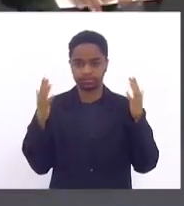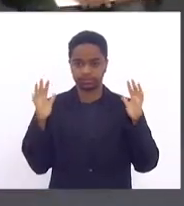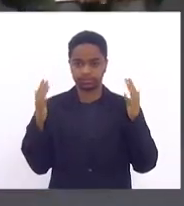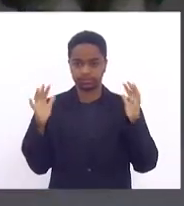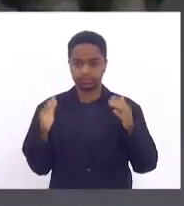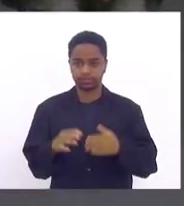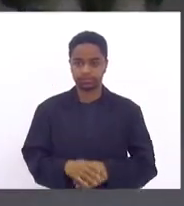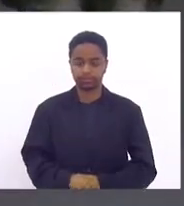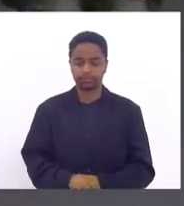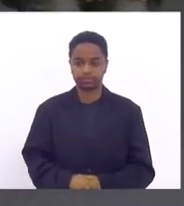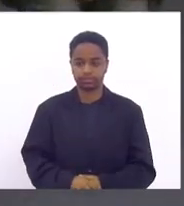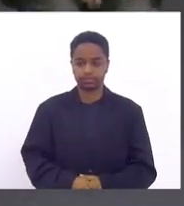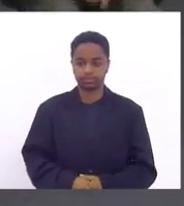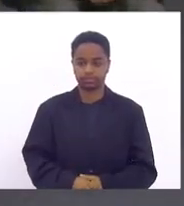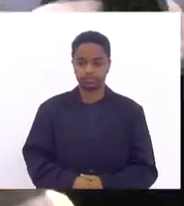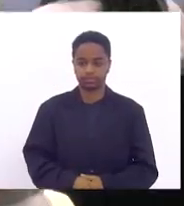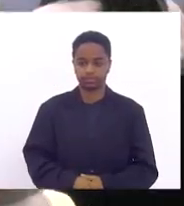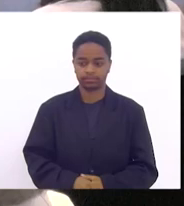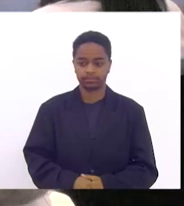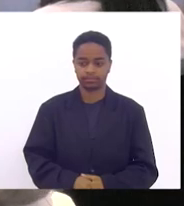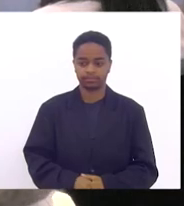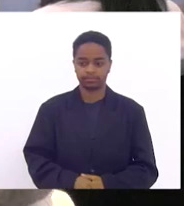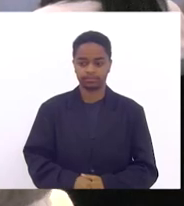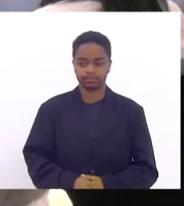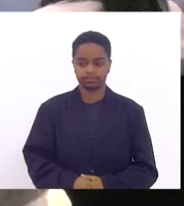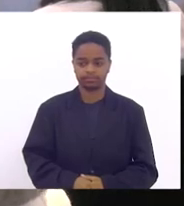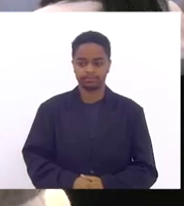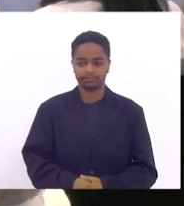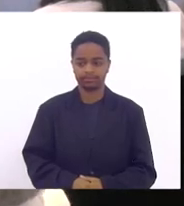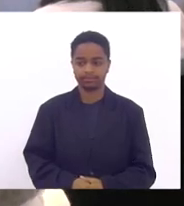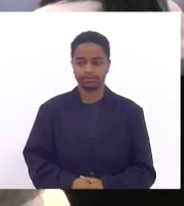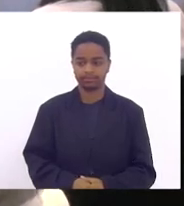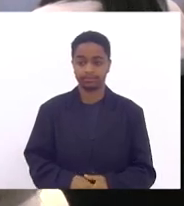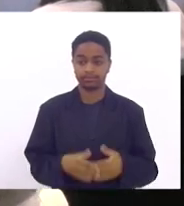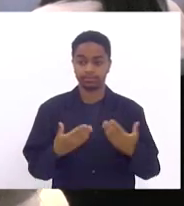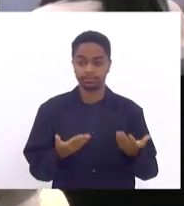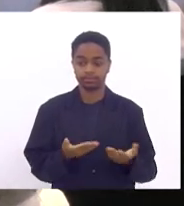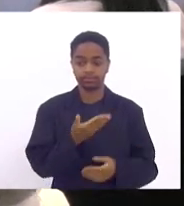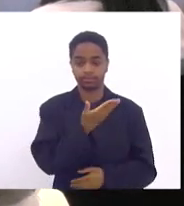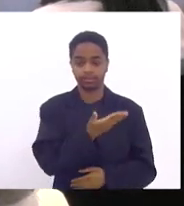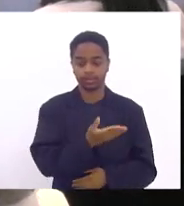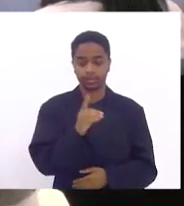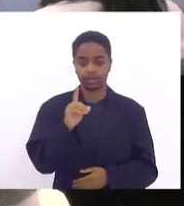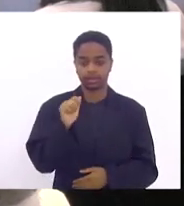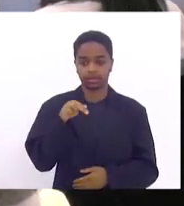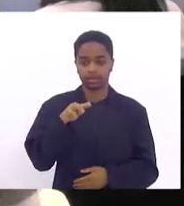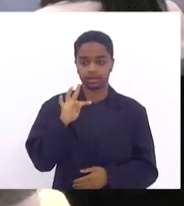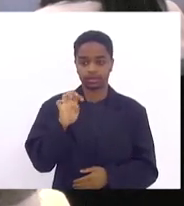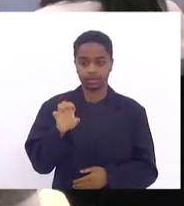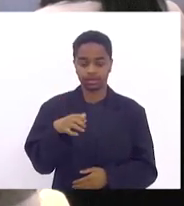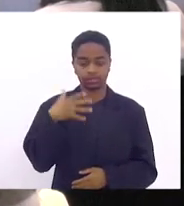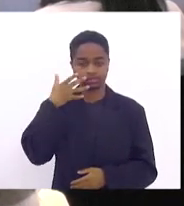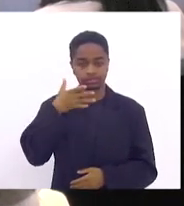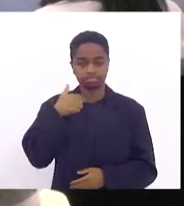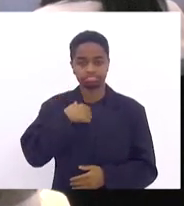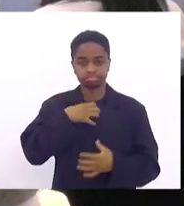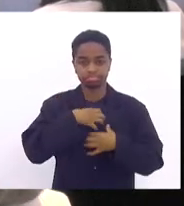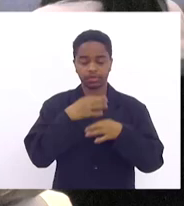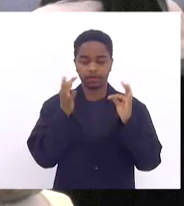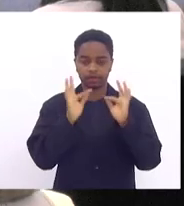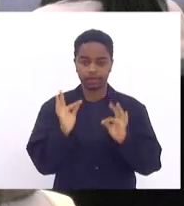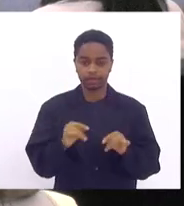obrigado bom eh a exposição do Dr Dante me me deixa muito alegre também